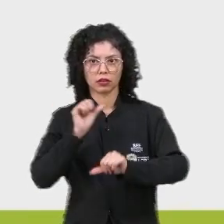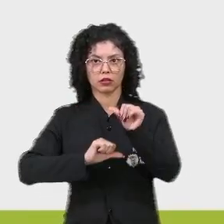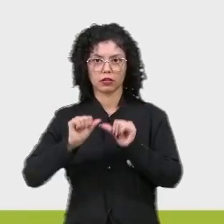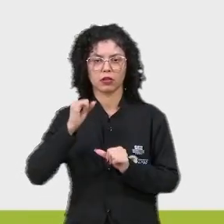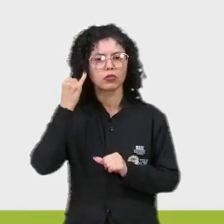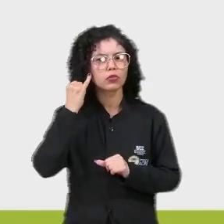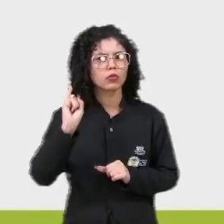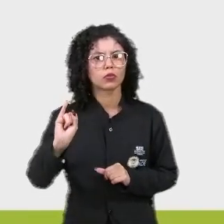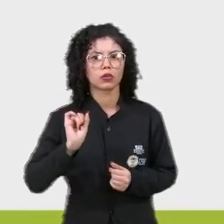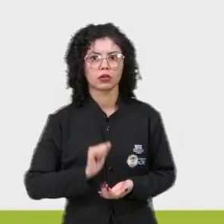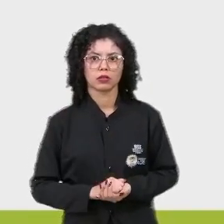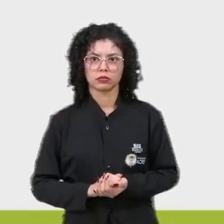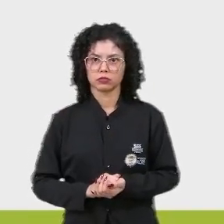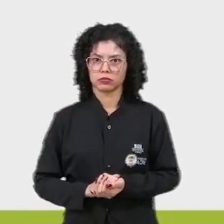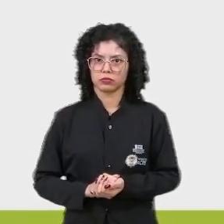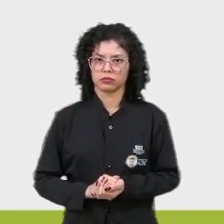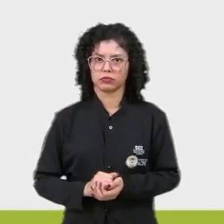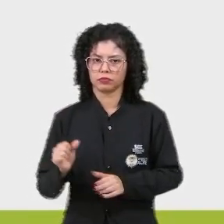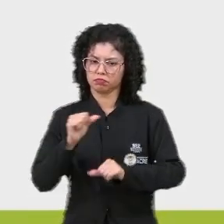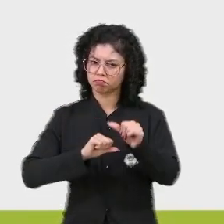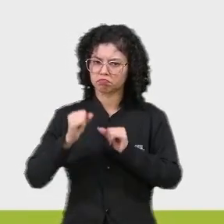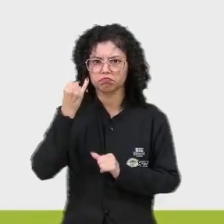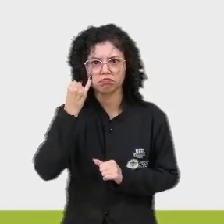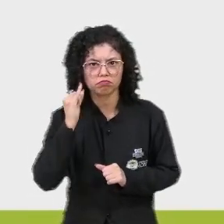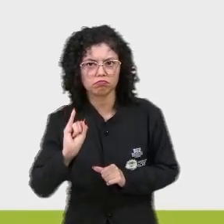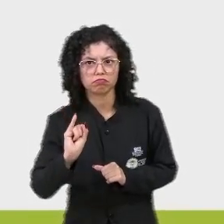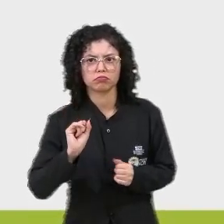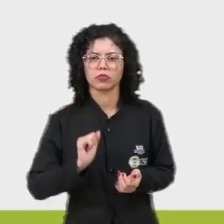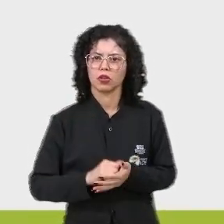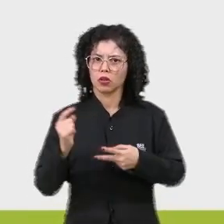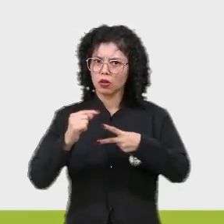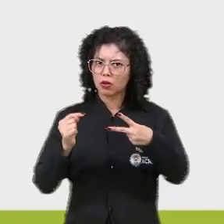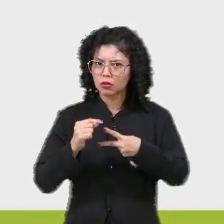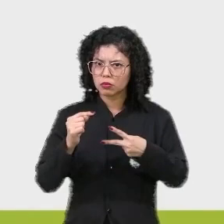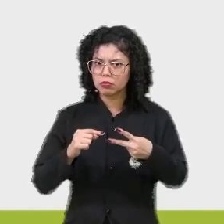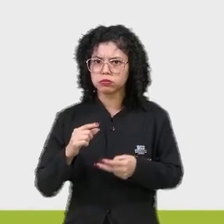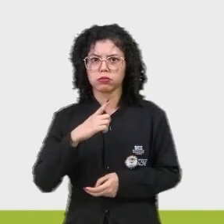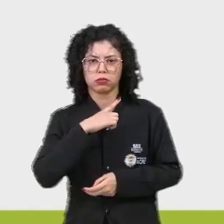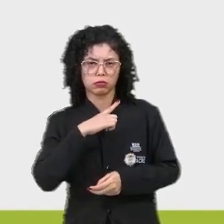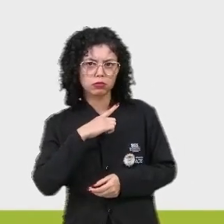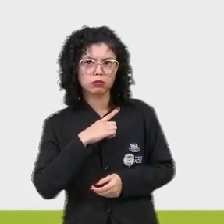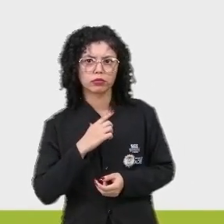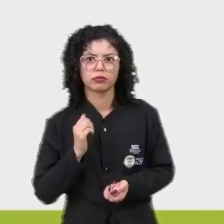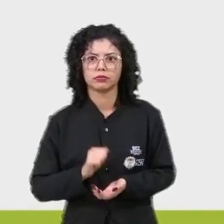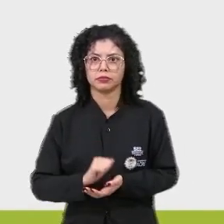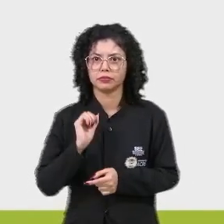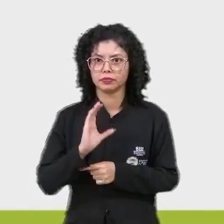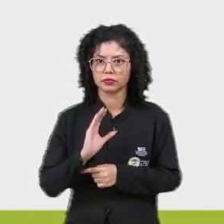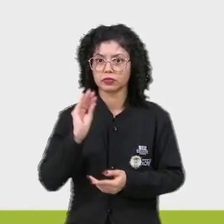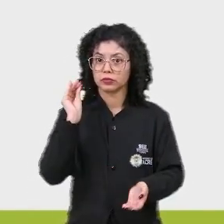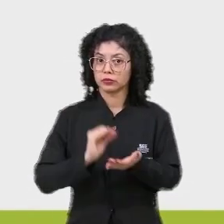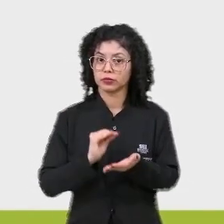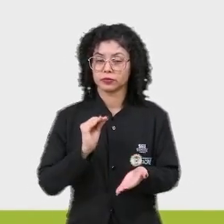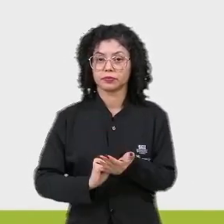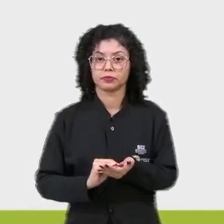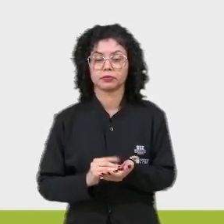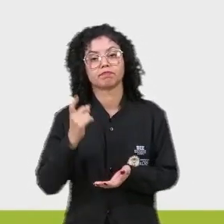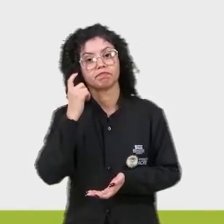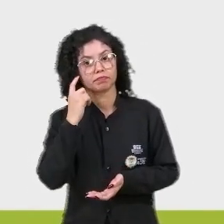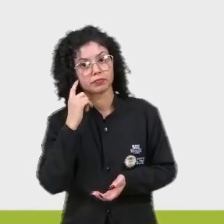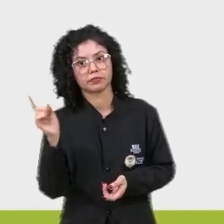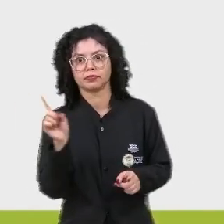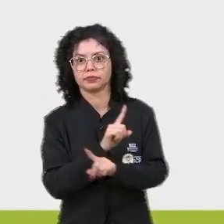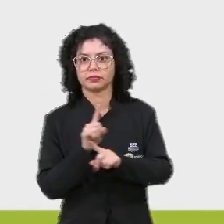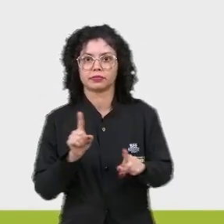de ideias. Há essa oposição de ideia nos dois textos, pessoal? Letra C, falta de criatividade.